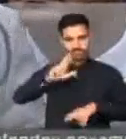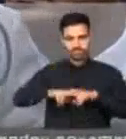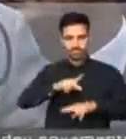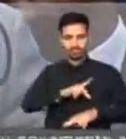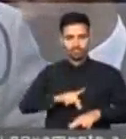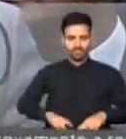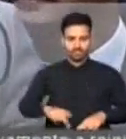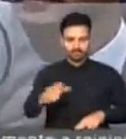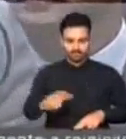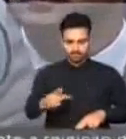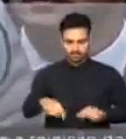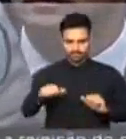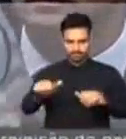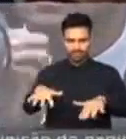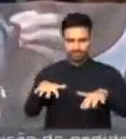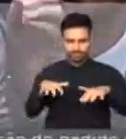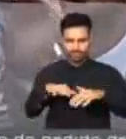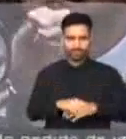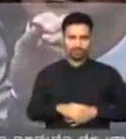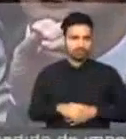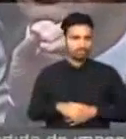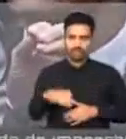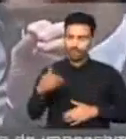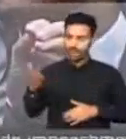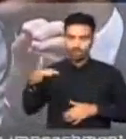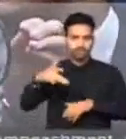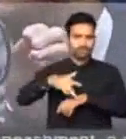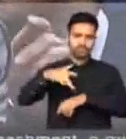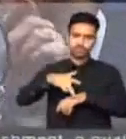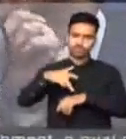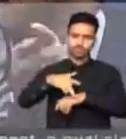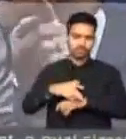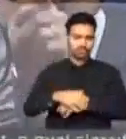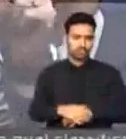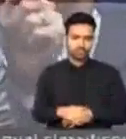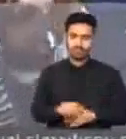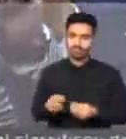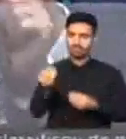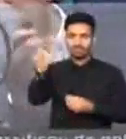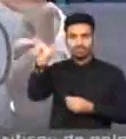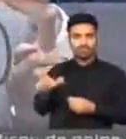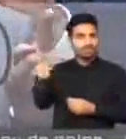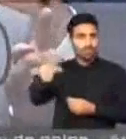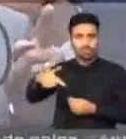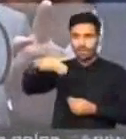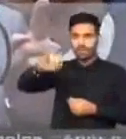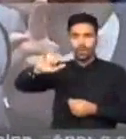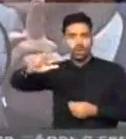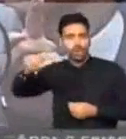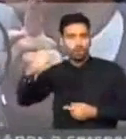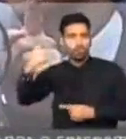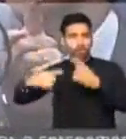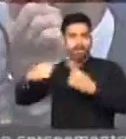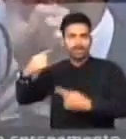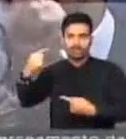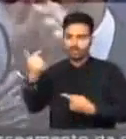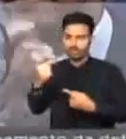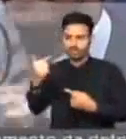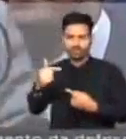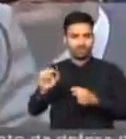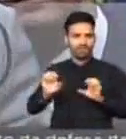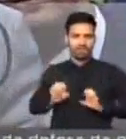essa sessão. Isso é um absurdo. Ele não tem moral nem política